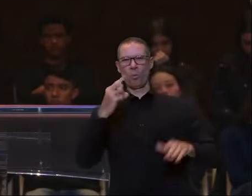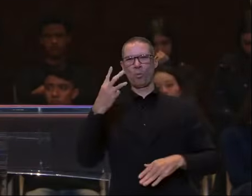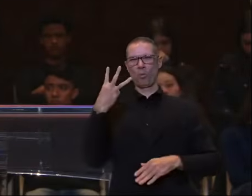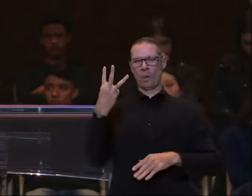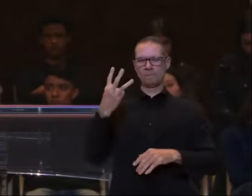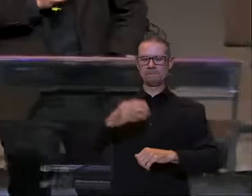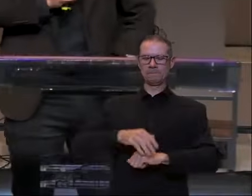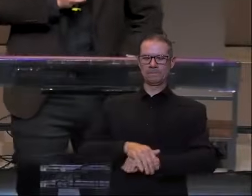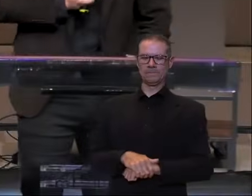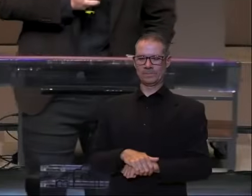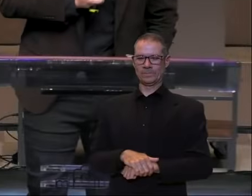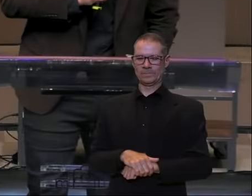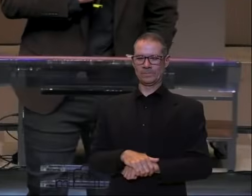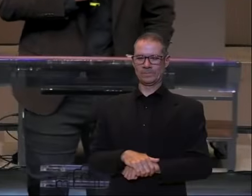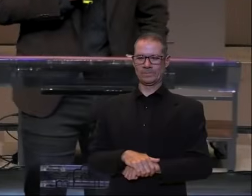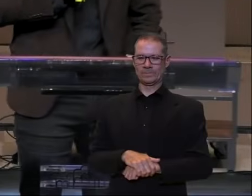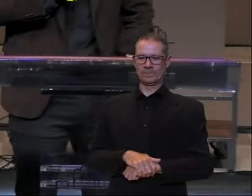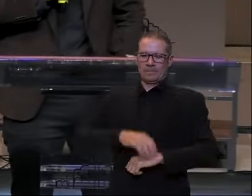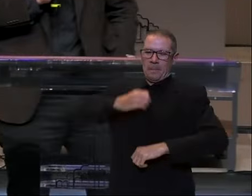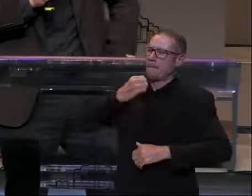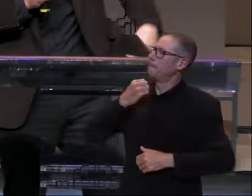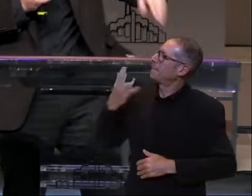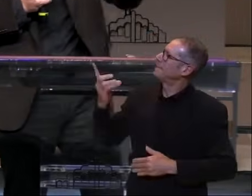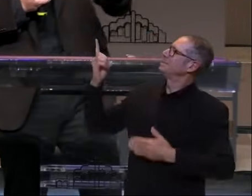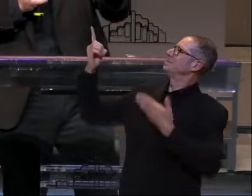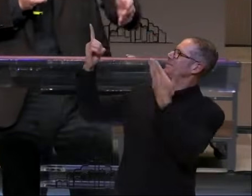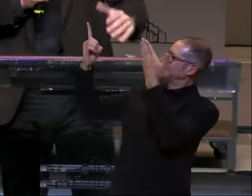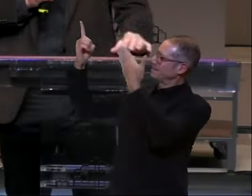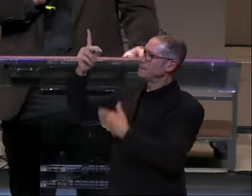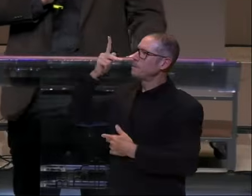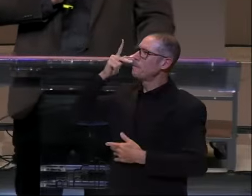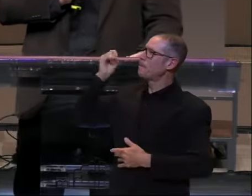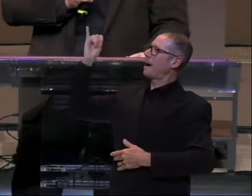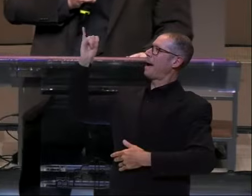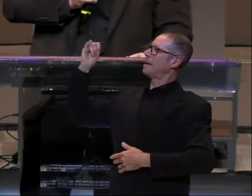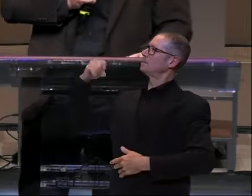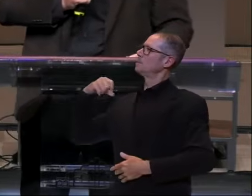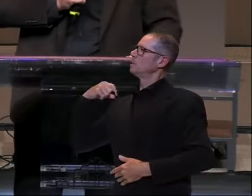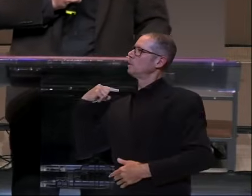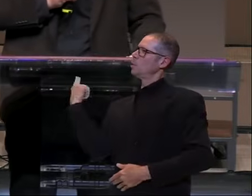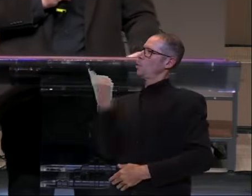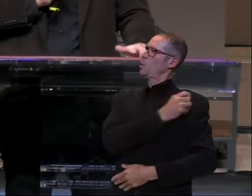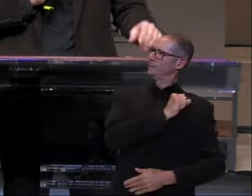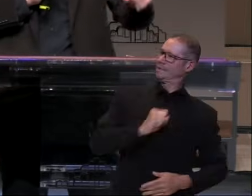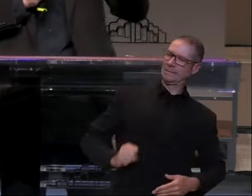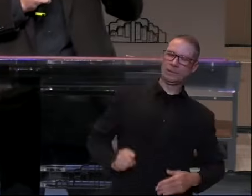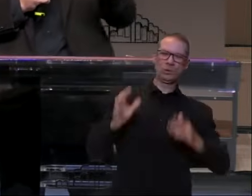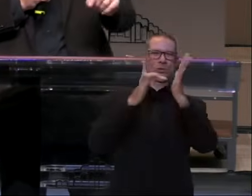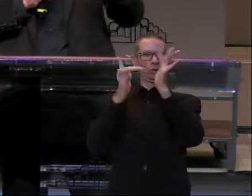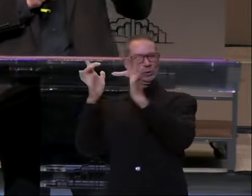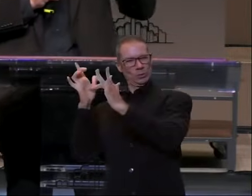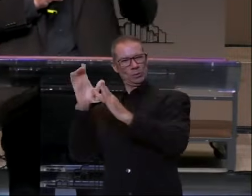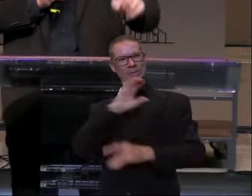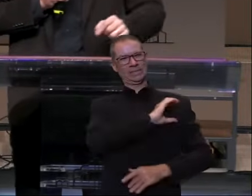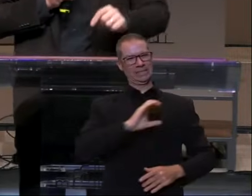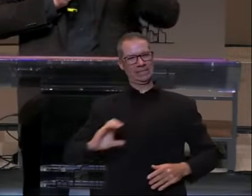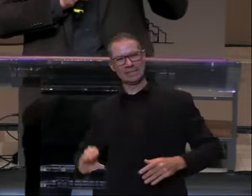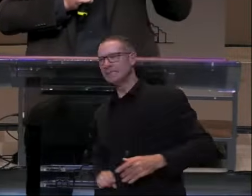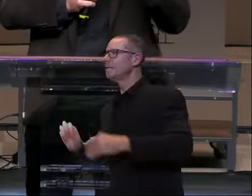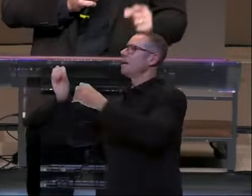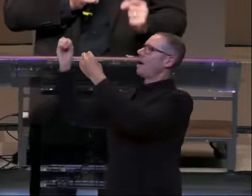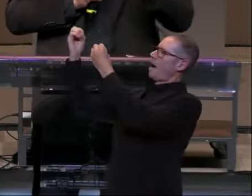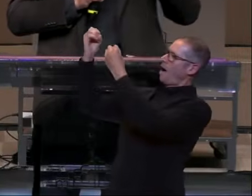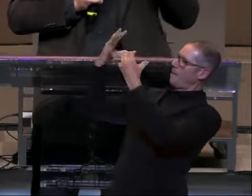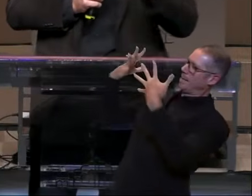3. Ele vai dizer: bendito seja o Deus e Pai de nosso Senhor Jesus Cristo, que nos tem abençoado